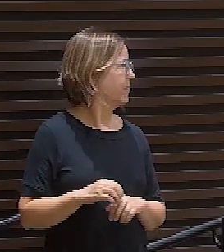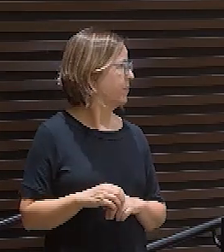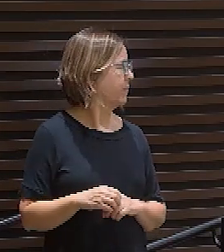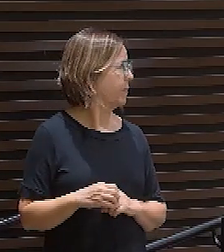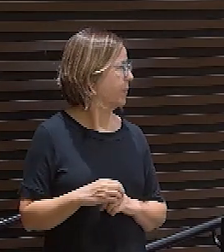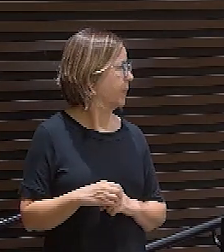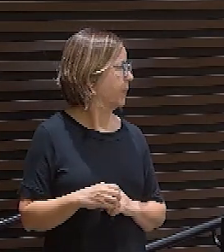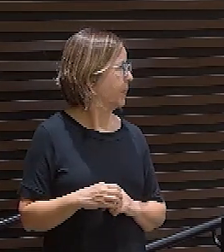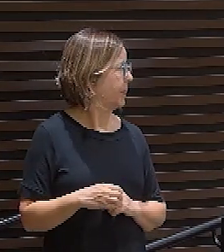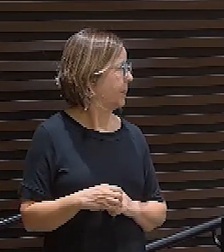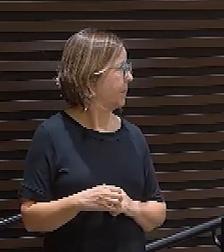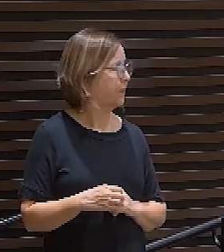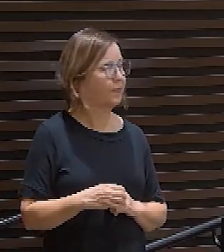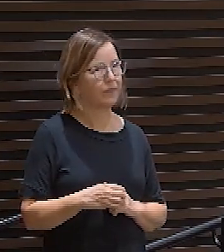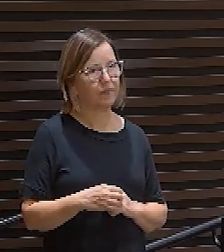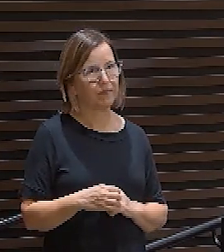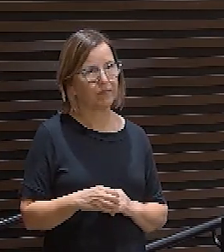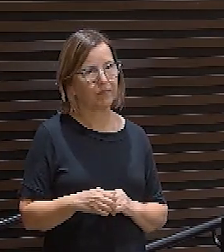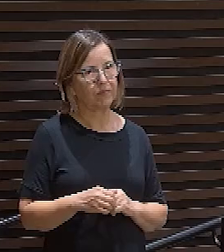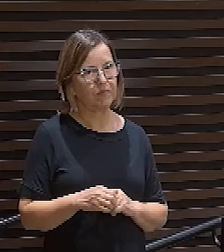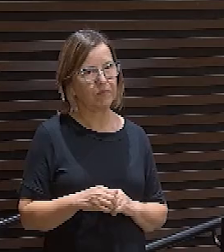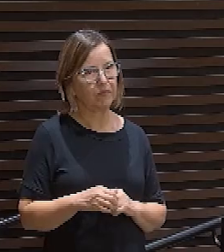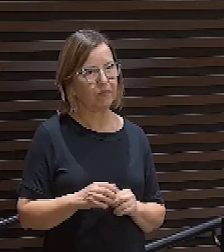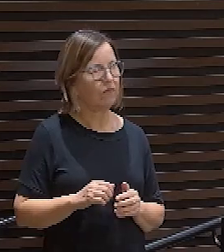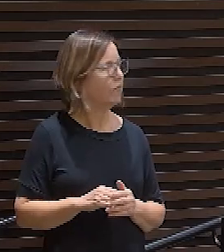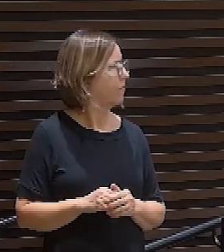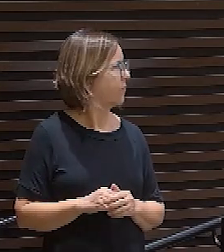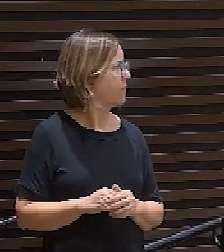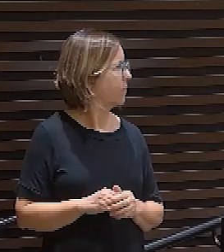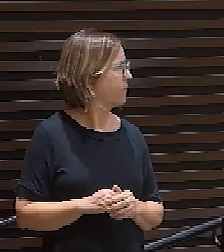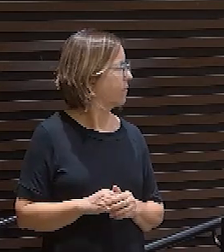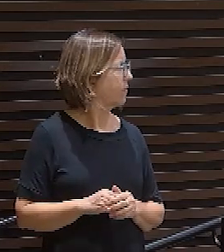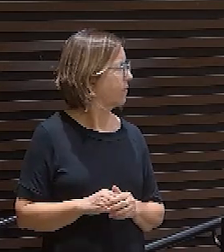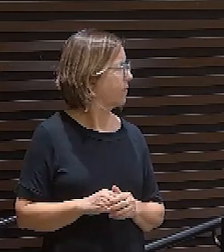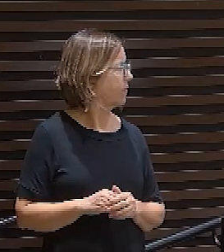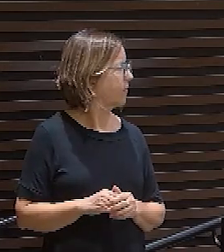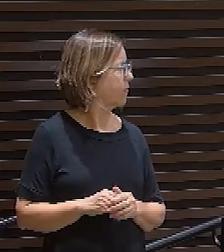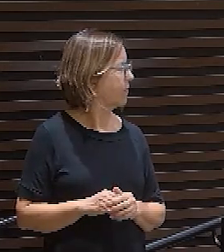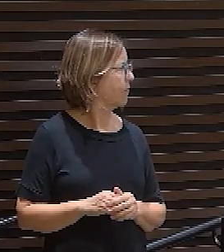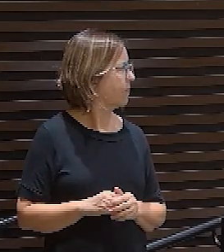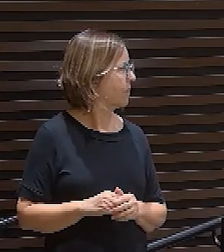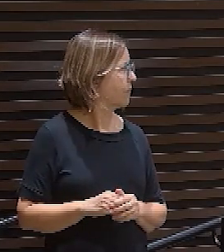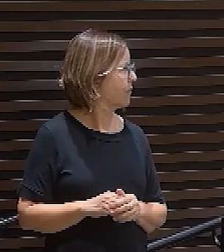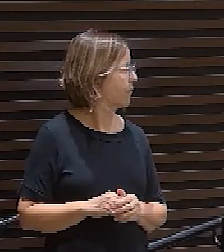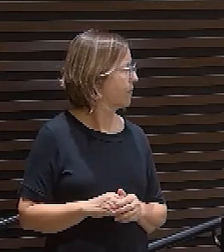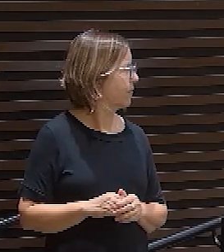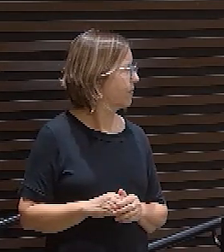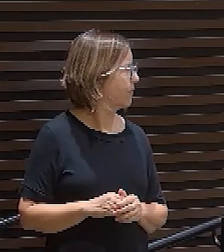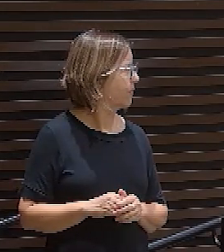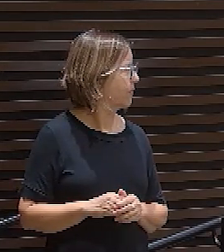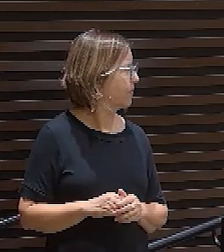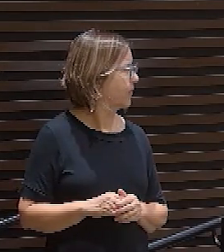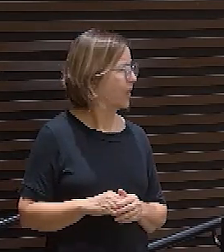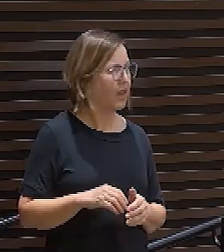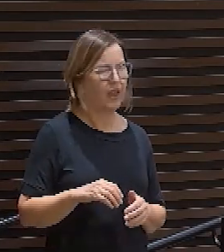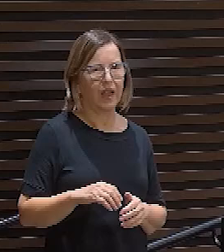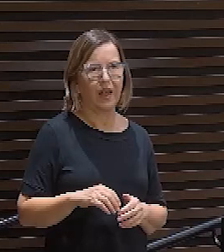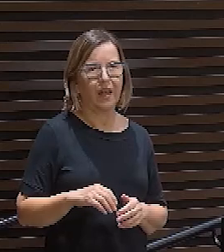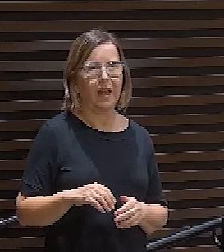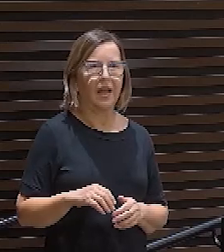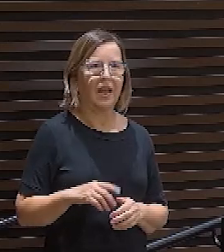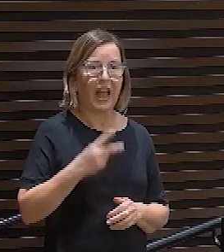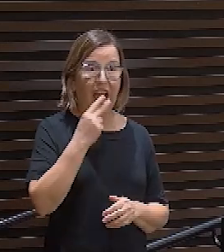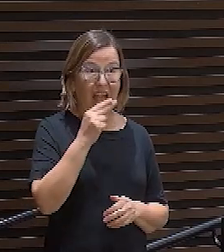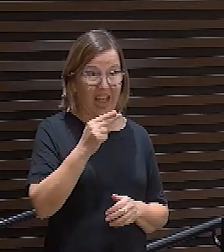tecla. Só fala da nossa inclusão, só fala da nossa inclusão. Se você tem essa birra, eu